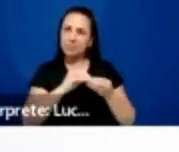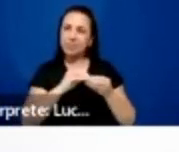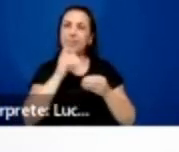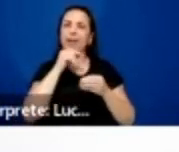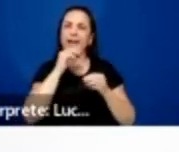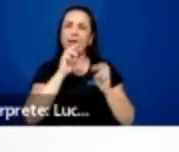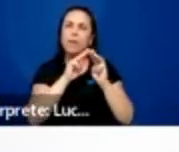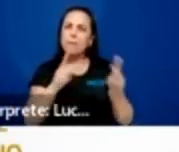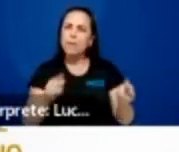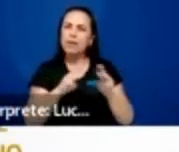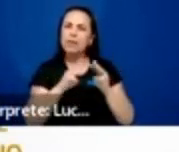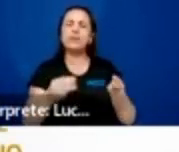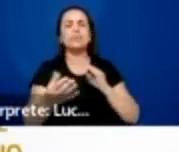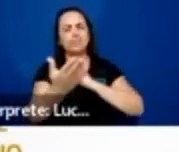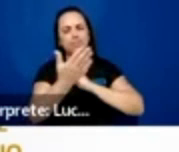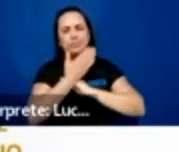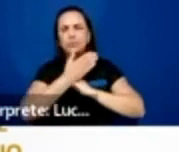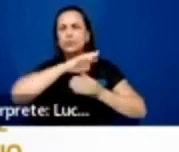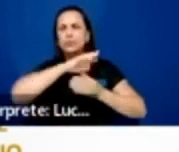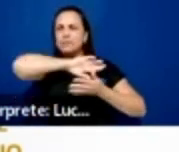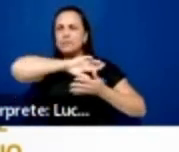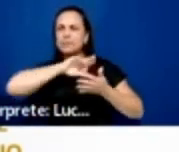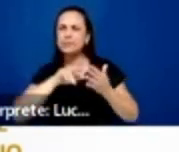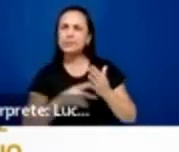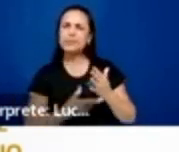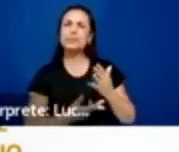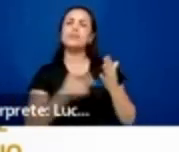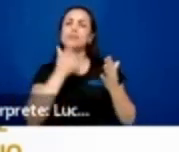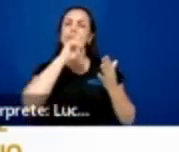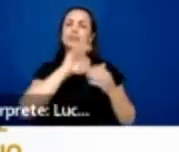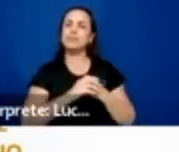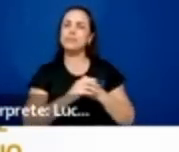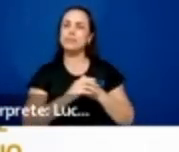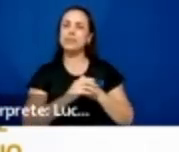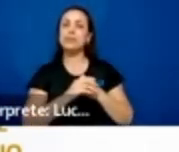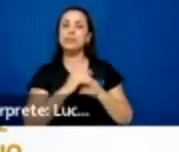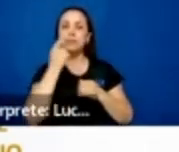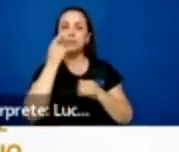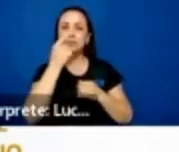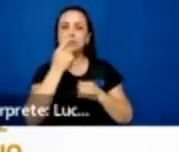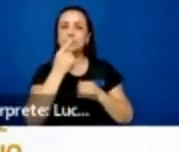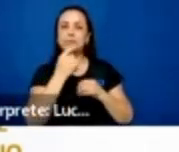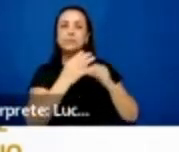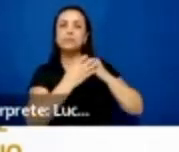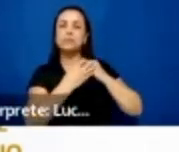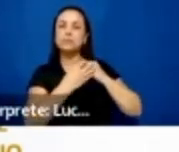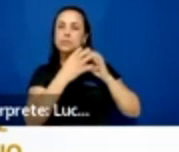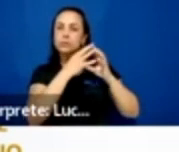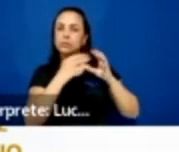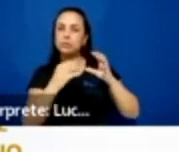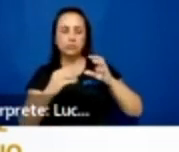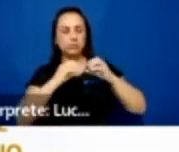magnetizada traz benefício. Olha aqui. Foram o quê? Sobraram o quê? Aglomerados de hidrogênio.